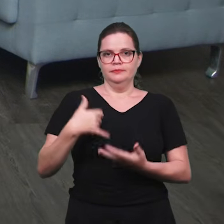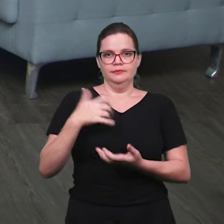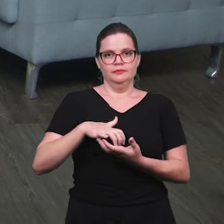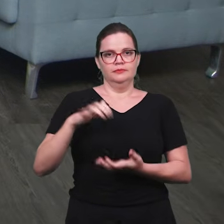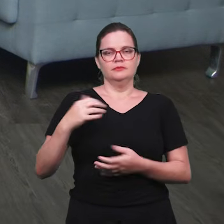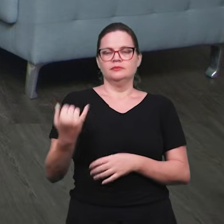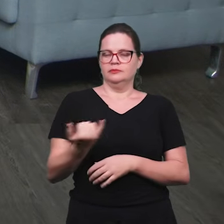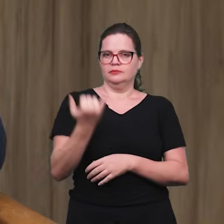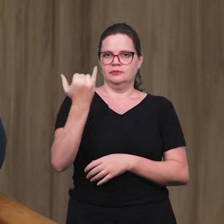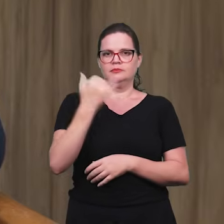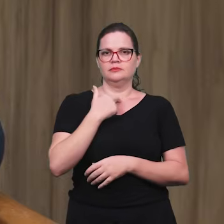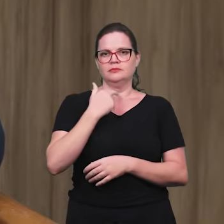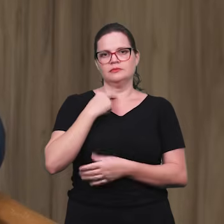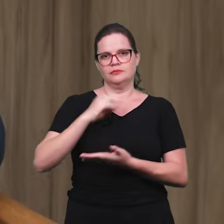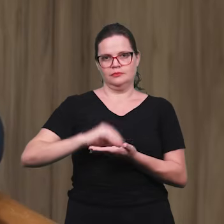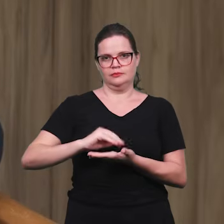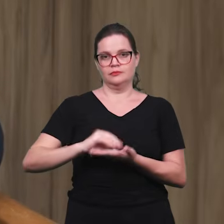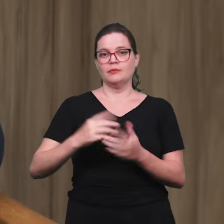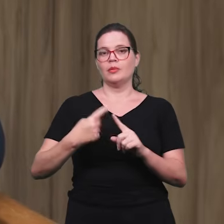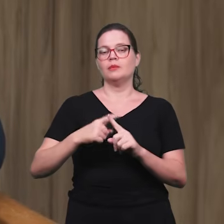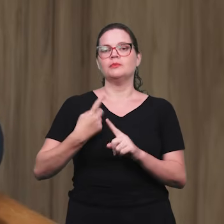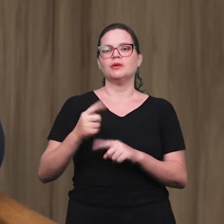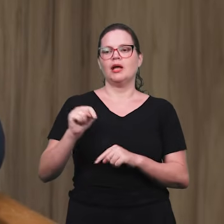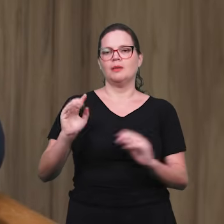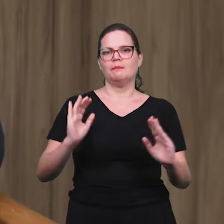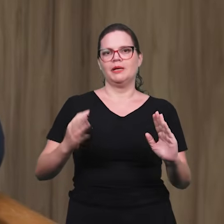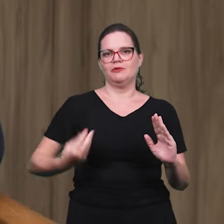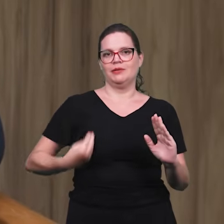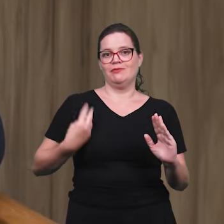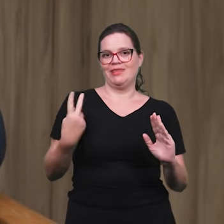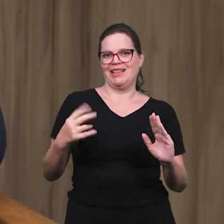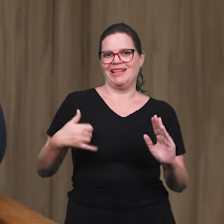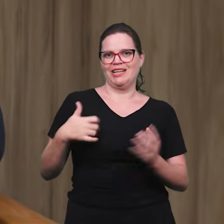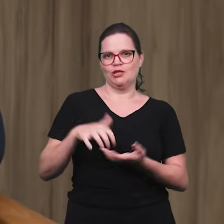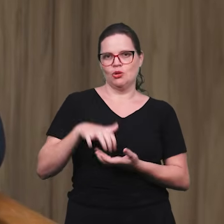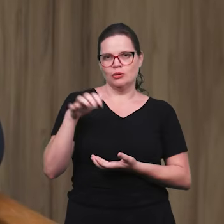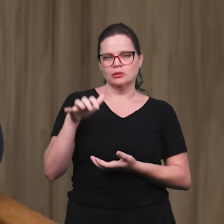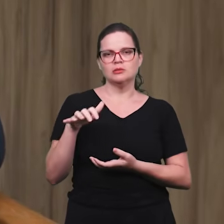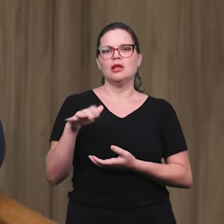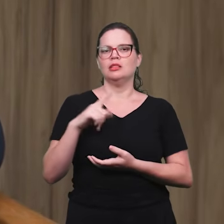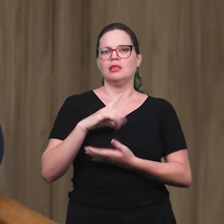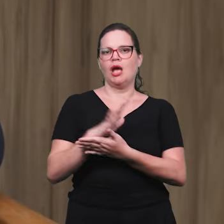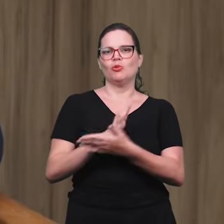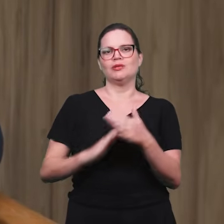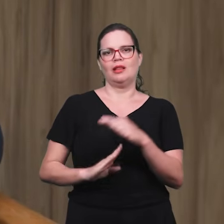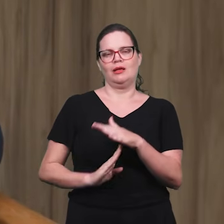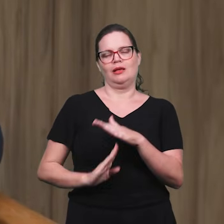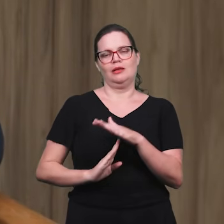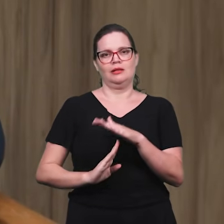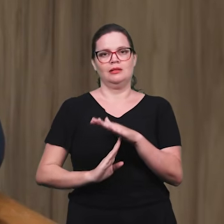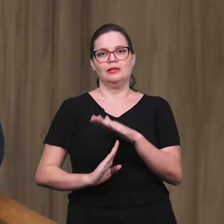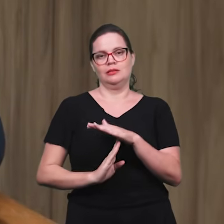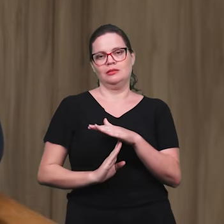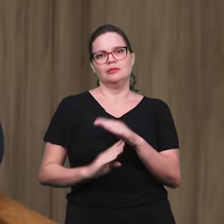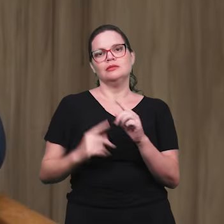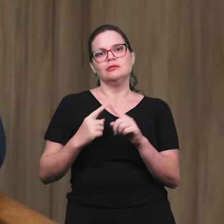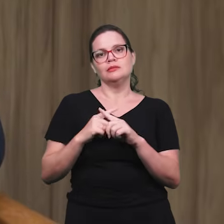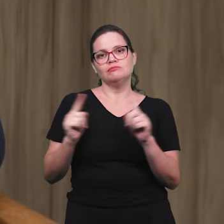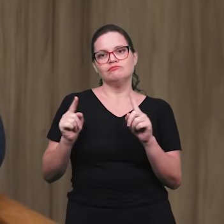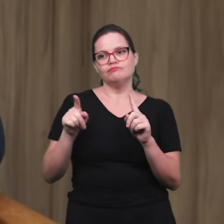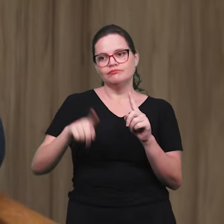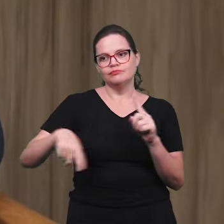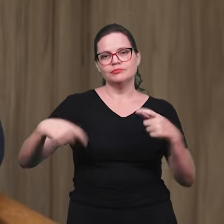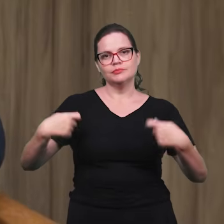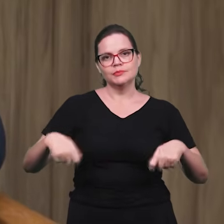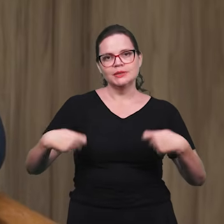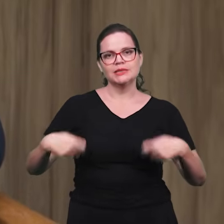primordial. O idoso ele chega em uma fase da vida, muitas das vezes com algumas limitações que elas precisam